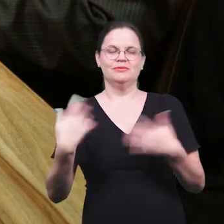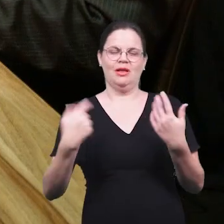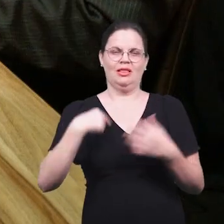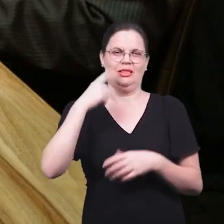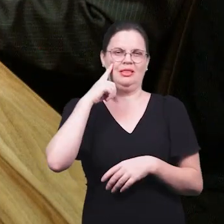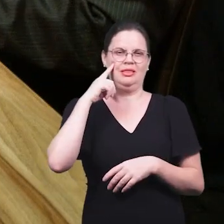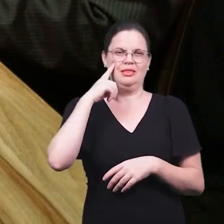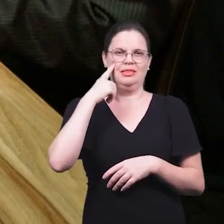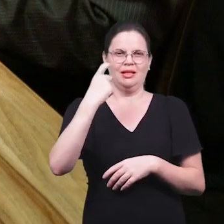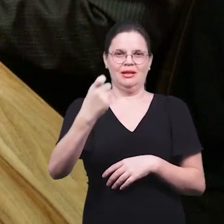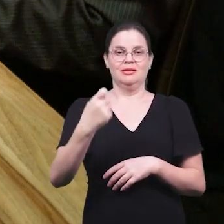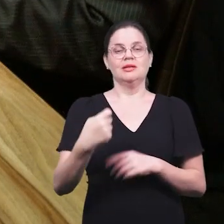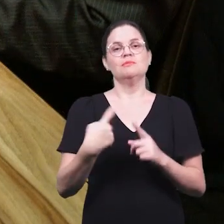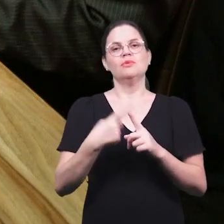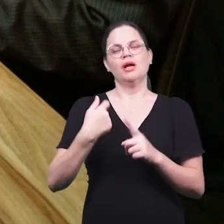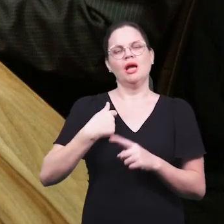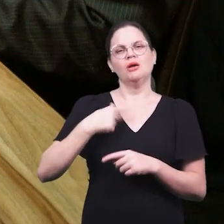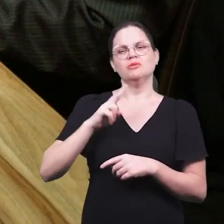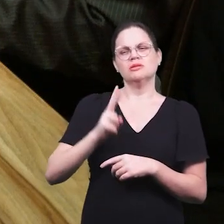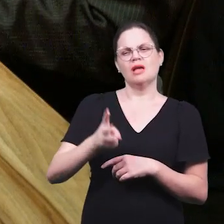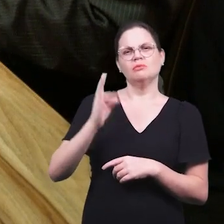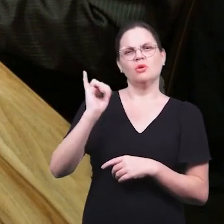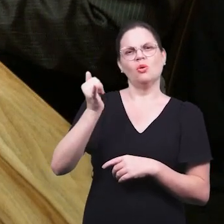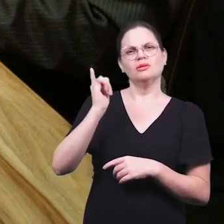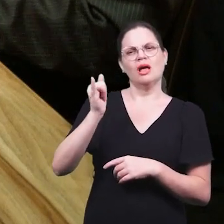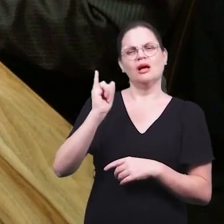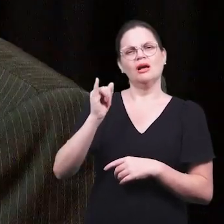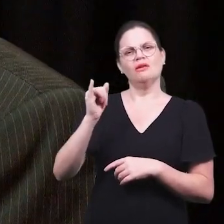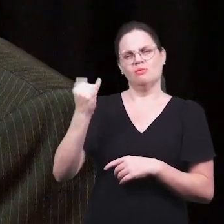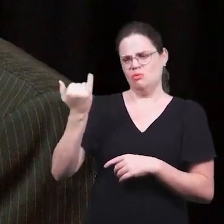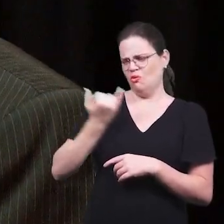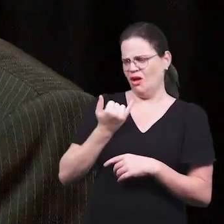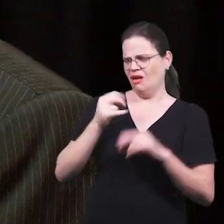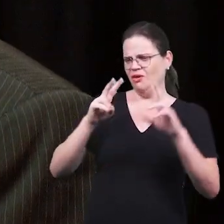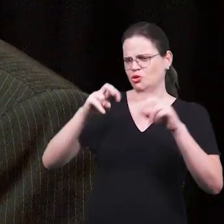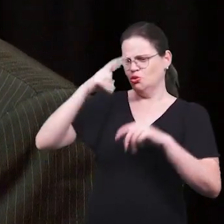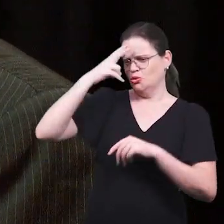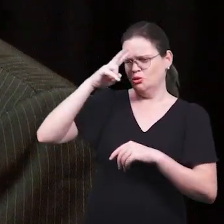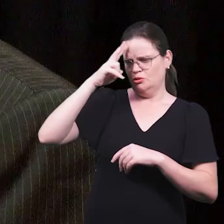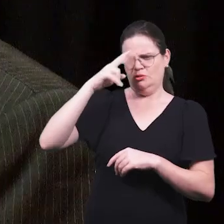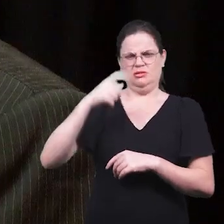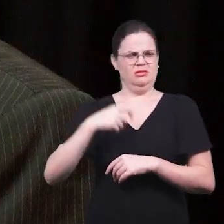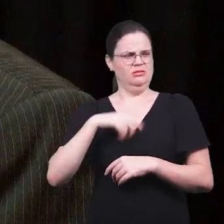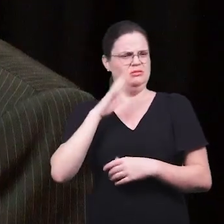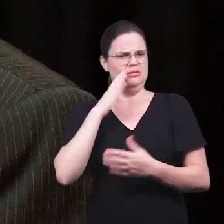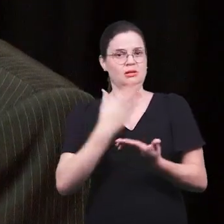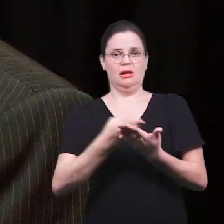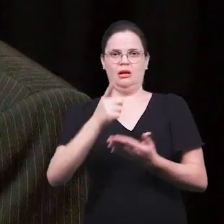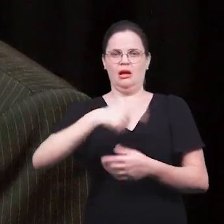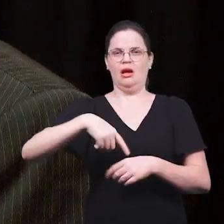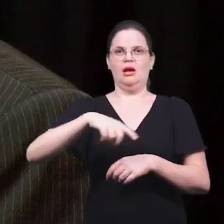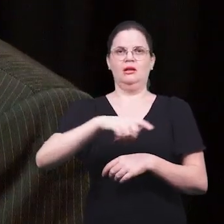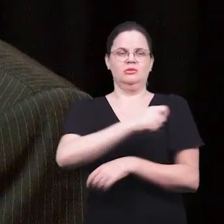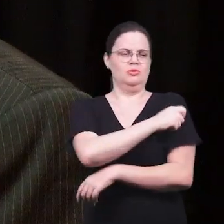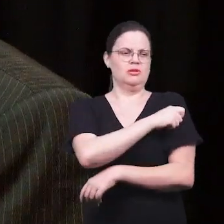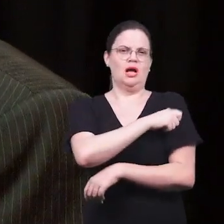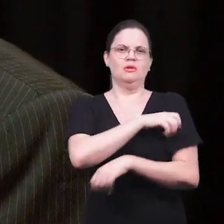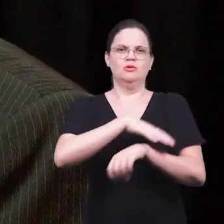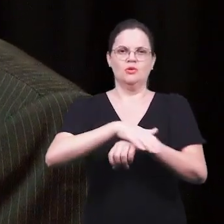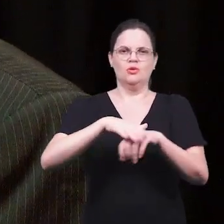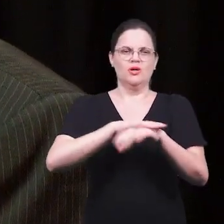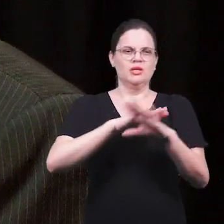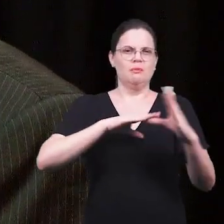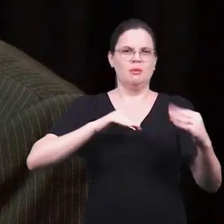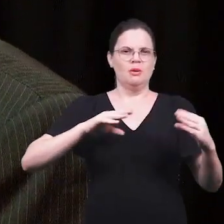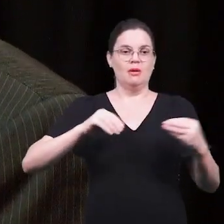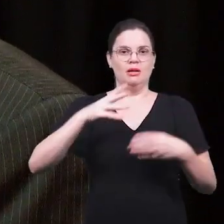foi muito interessante, porque eu ouvia aquela história e eu não acreditava. Ficava os alunos conversando nos fóruns